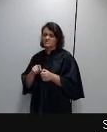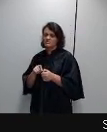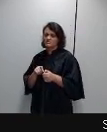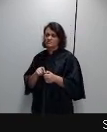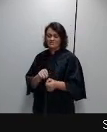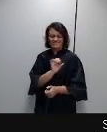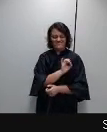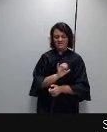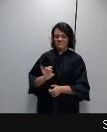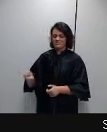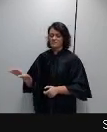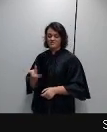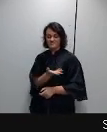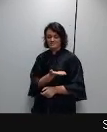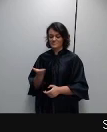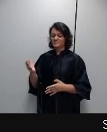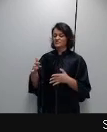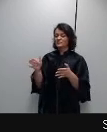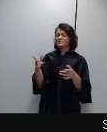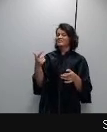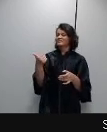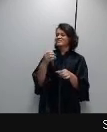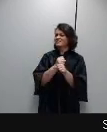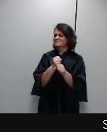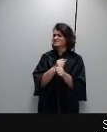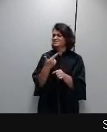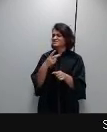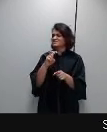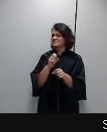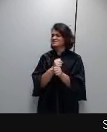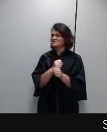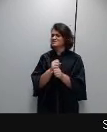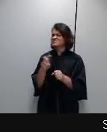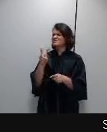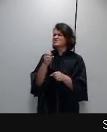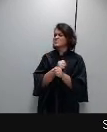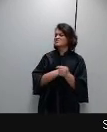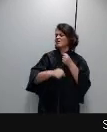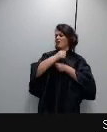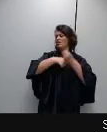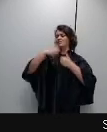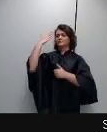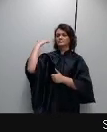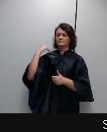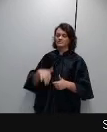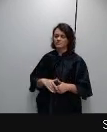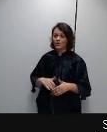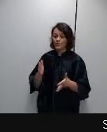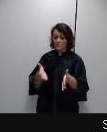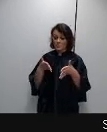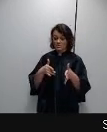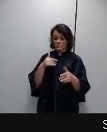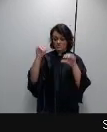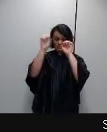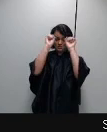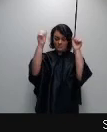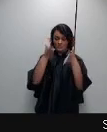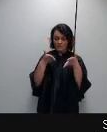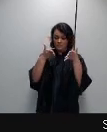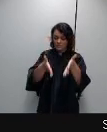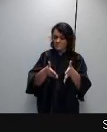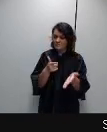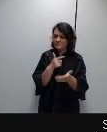dez anos quinze anos atrás o mesmo cinco anos atrás quando eu cheguei no tribunal há 13 anos atrás